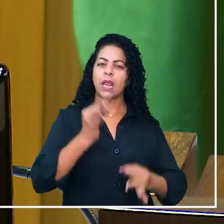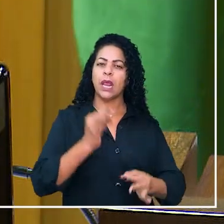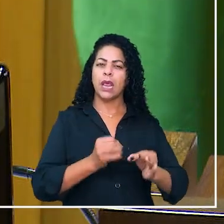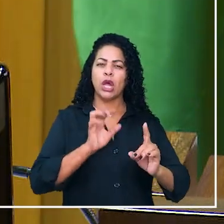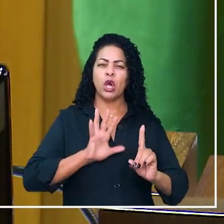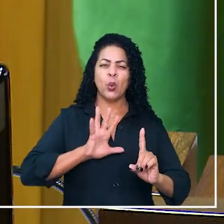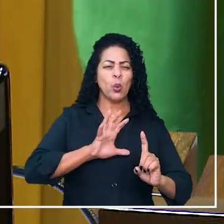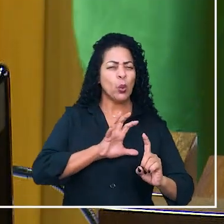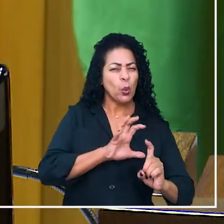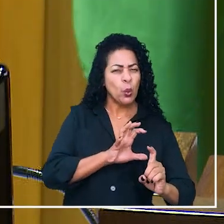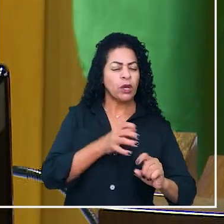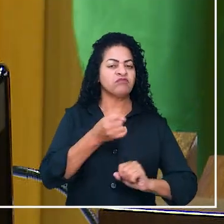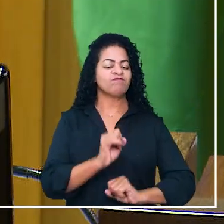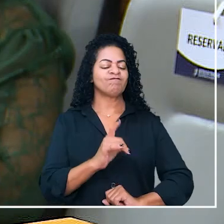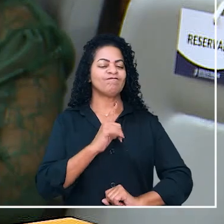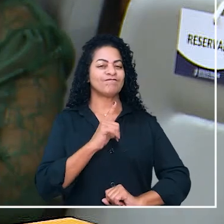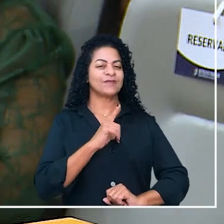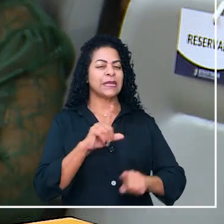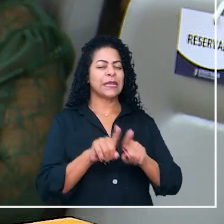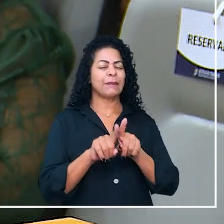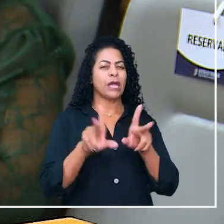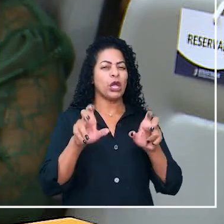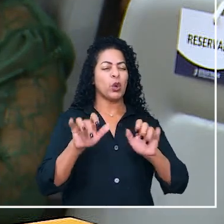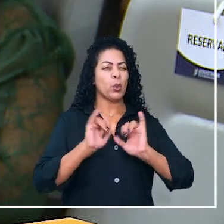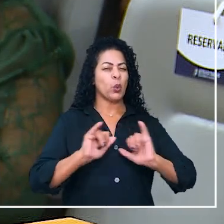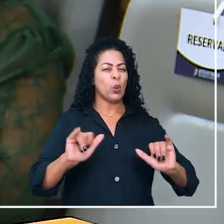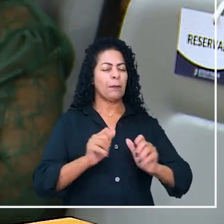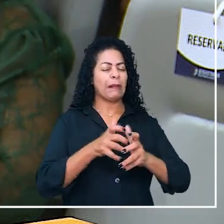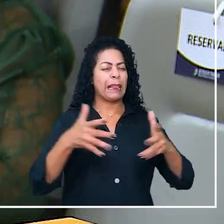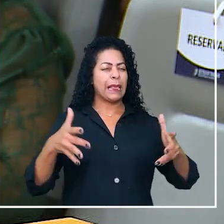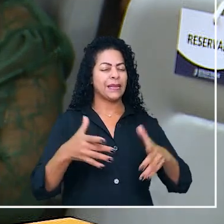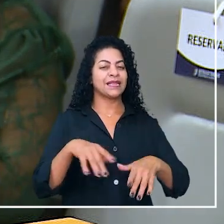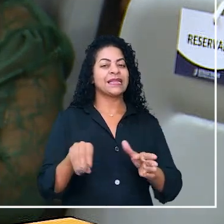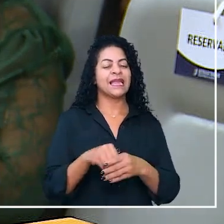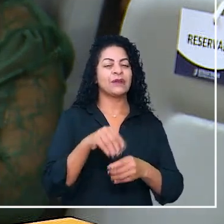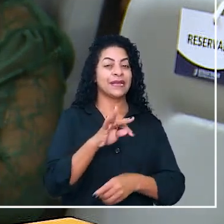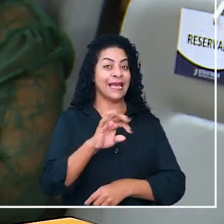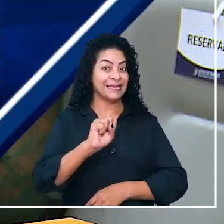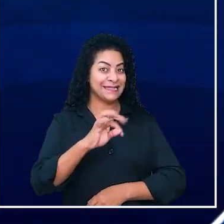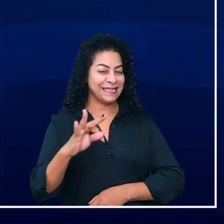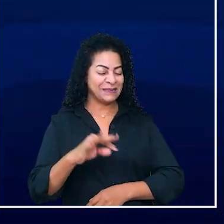casos de assédio moral e sexual é tema de audiência pública no TST.